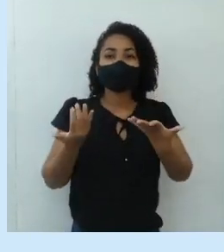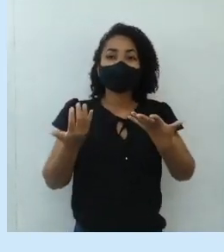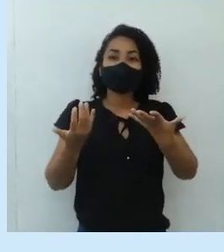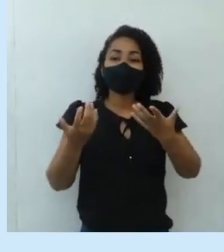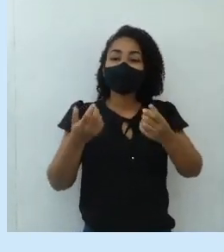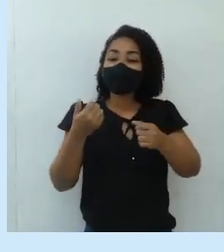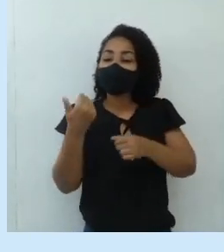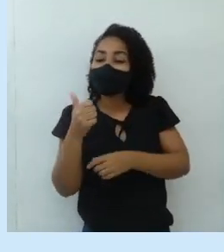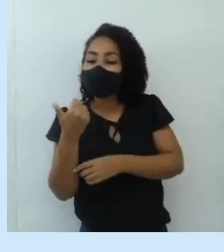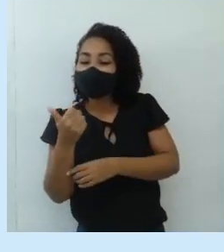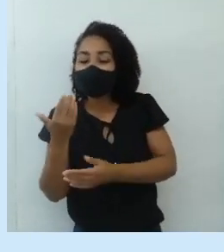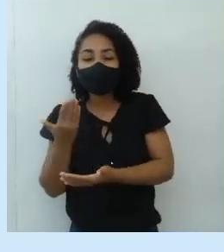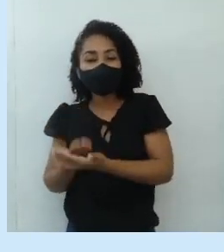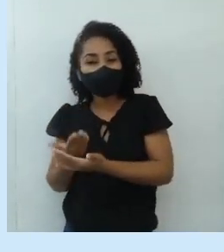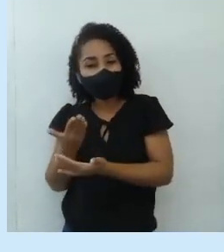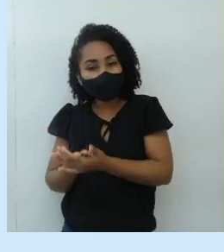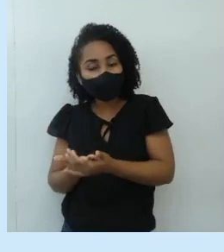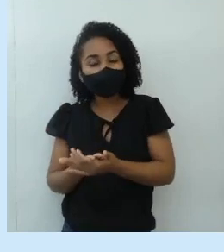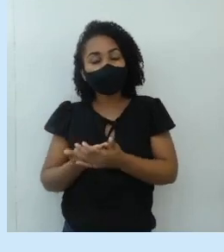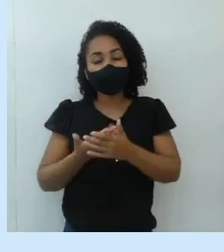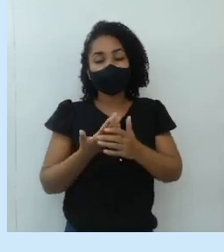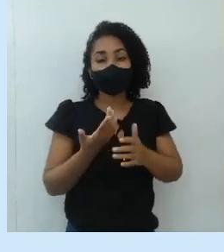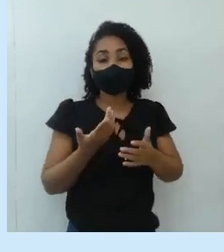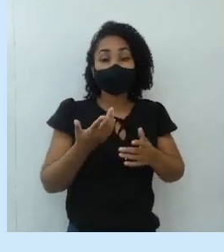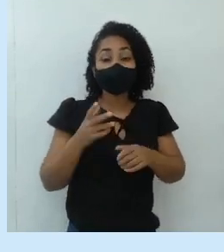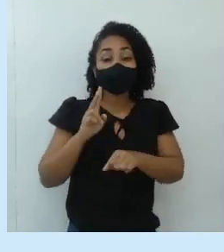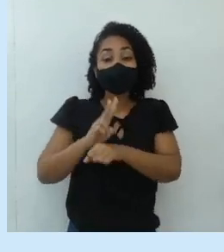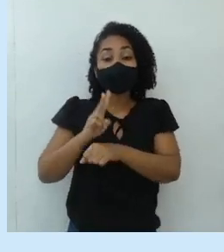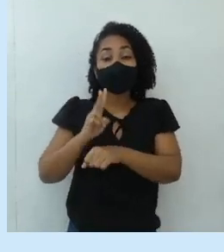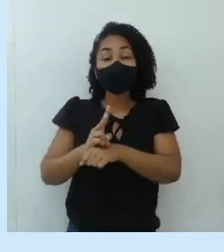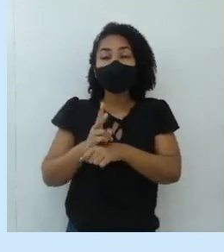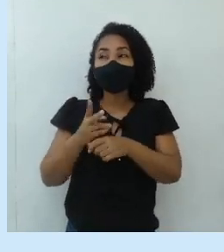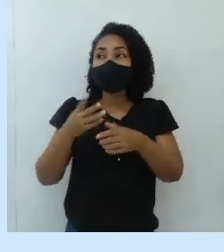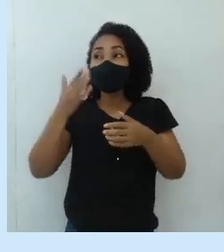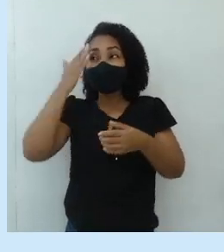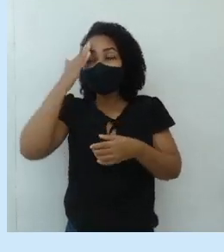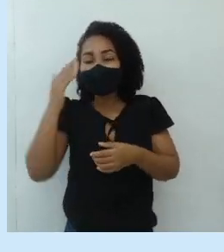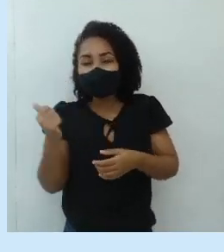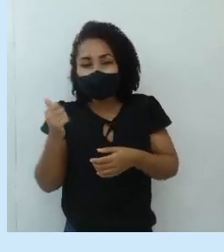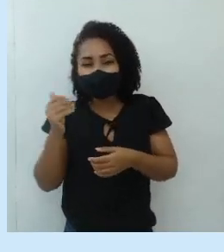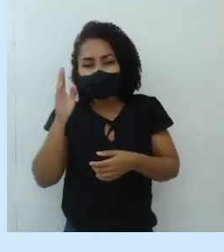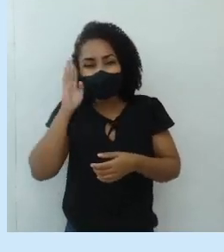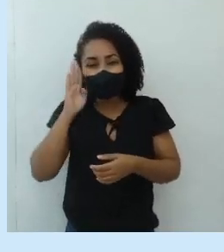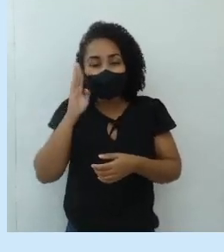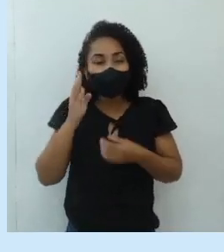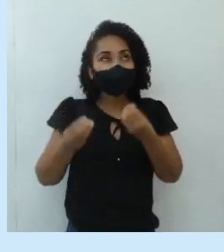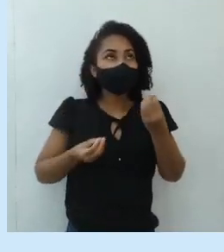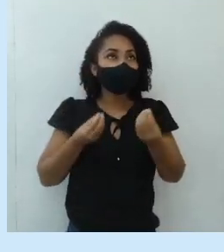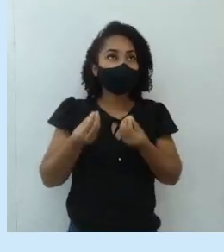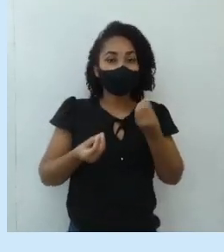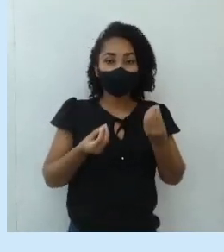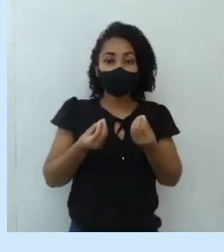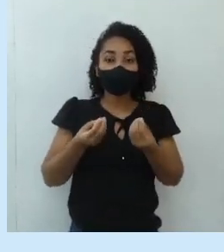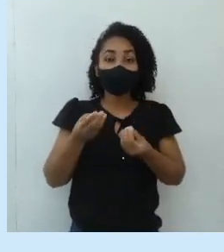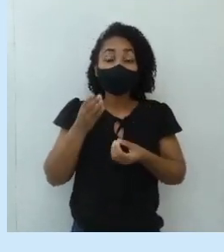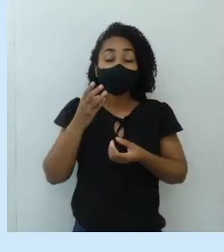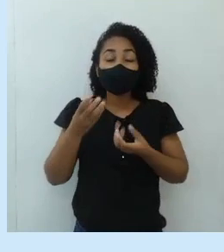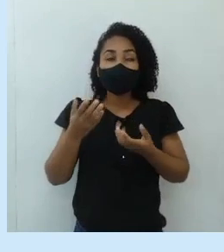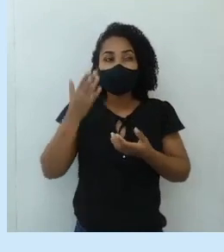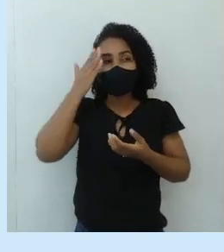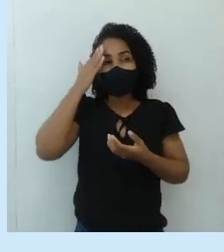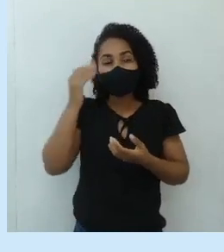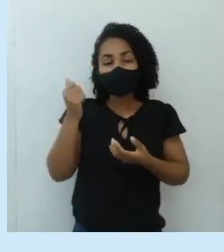bora agora falar sobre a previsão do tempo. É bem legal quando a gente fala da previsão do tempo, porque você